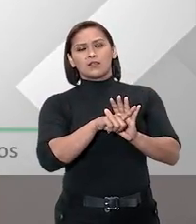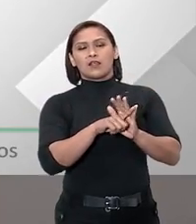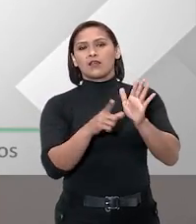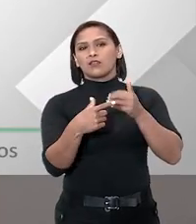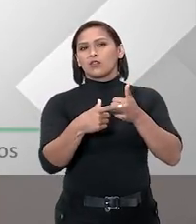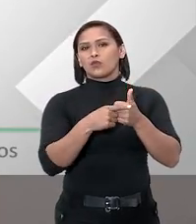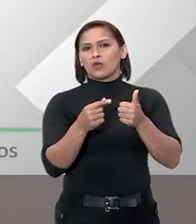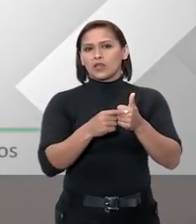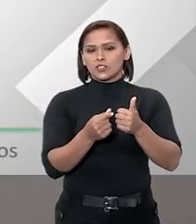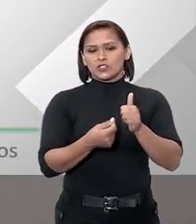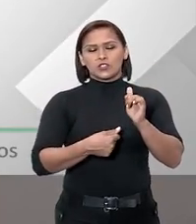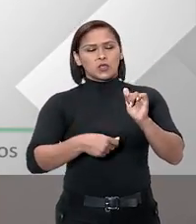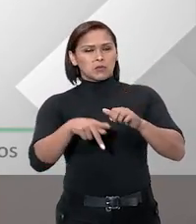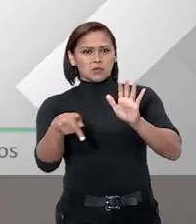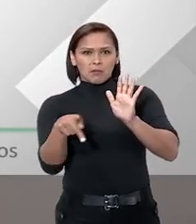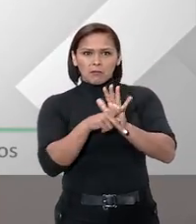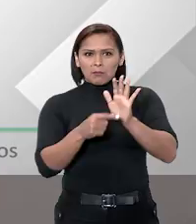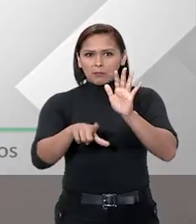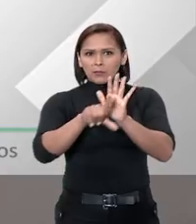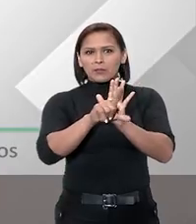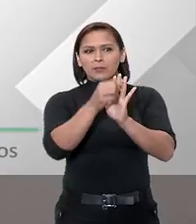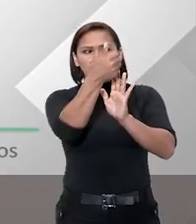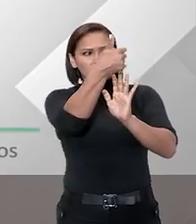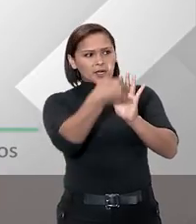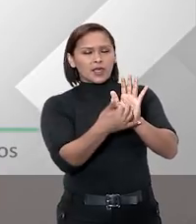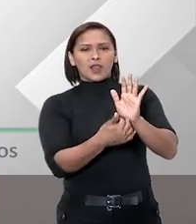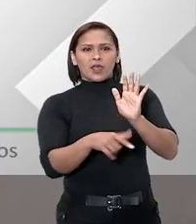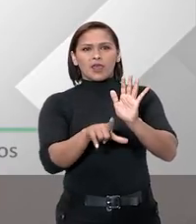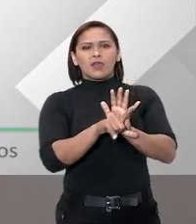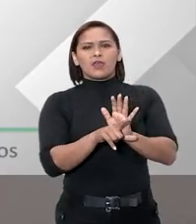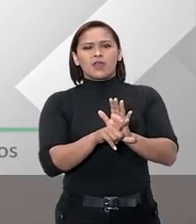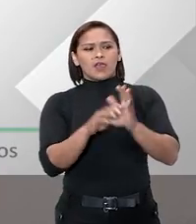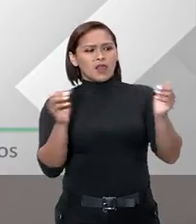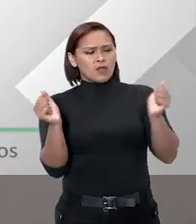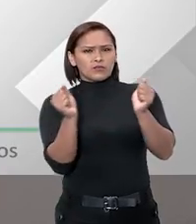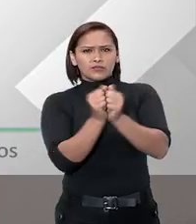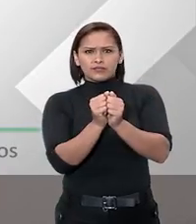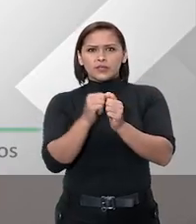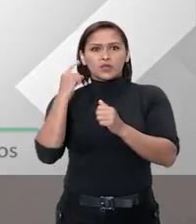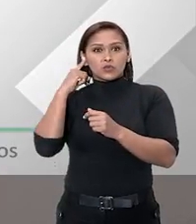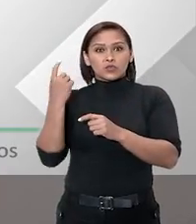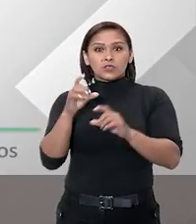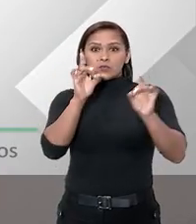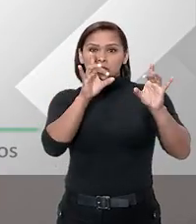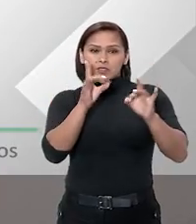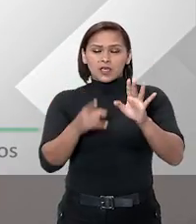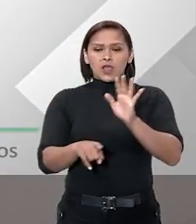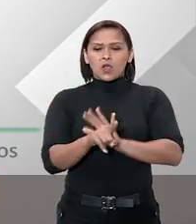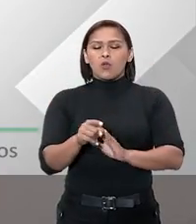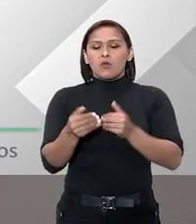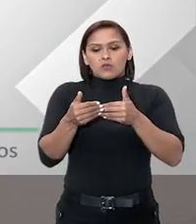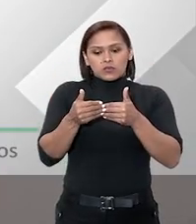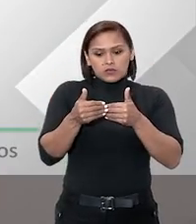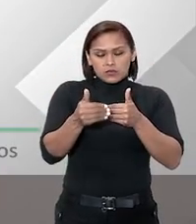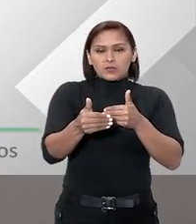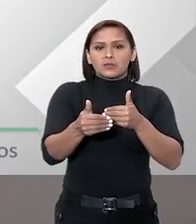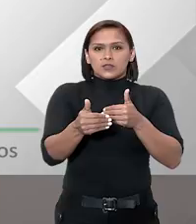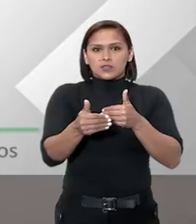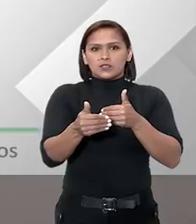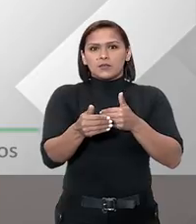num artigo da lei, a própria lei, ela né, conceitua a escuta especializada como sendo procedimento